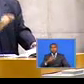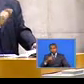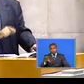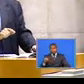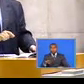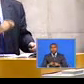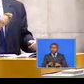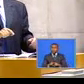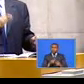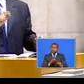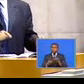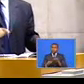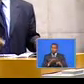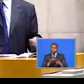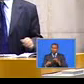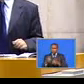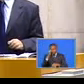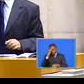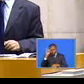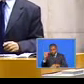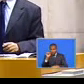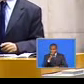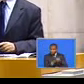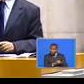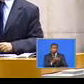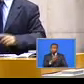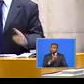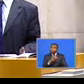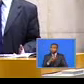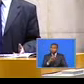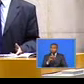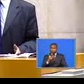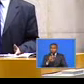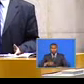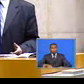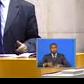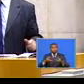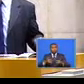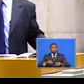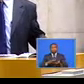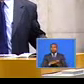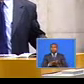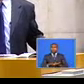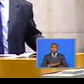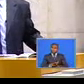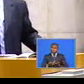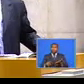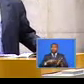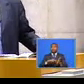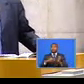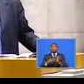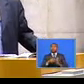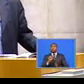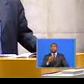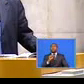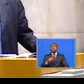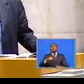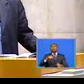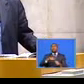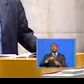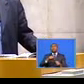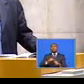efetivo planejamento e prevenção desses acidentes, nada gasto. Ou seja, se